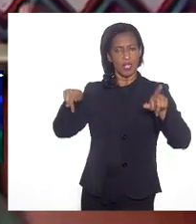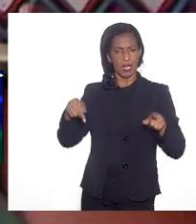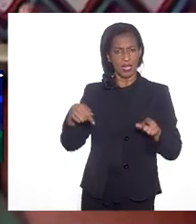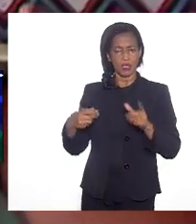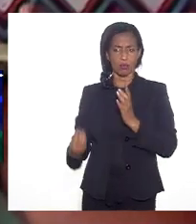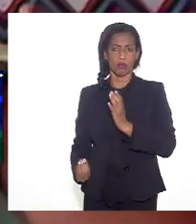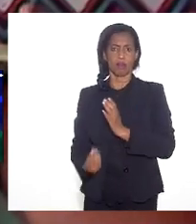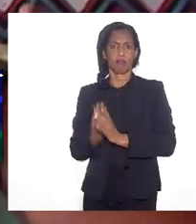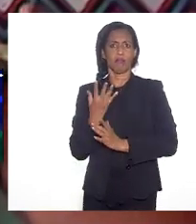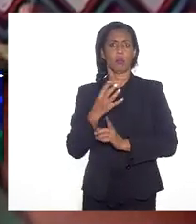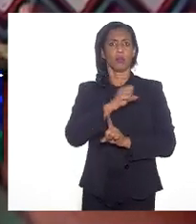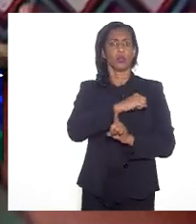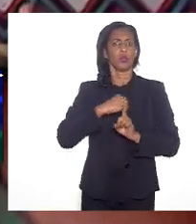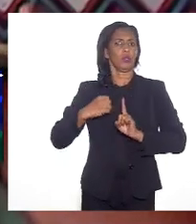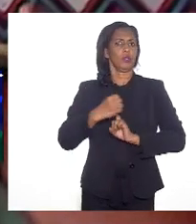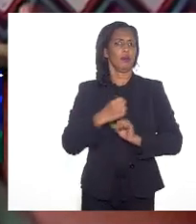melhor.